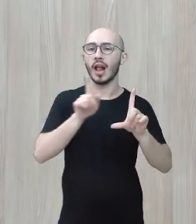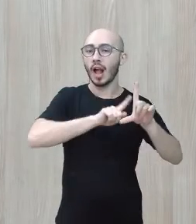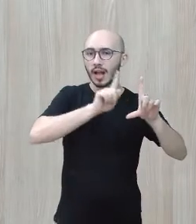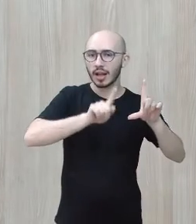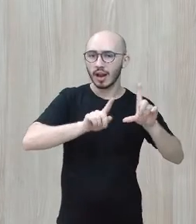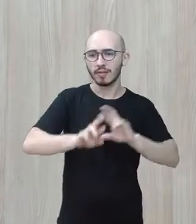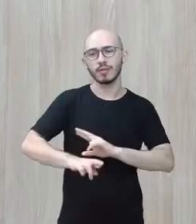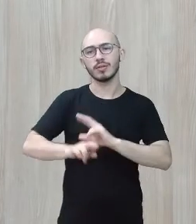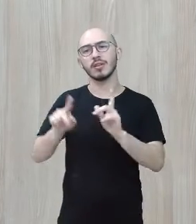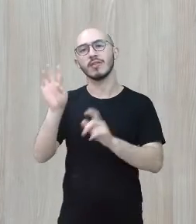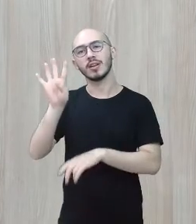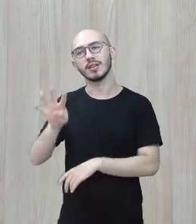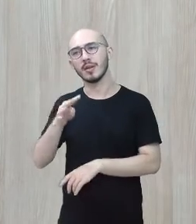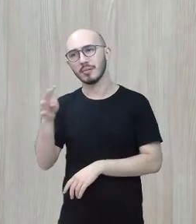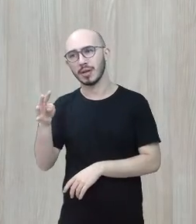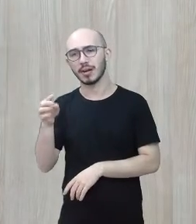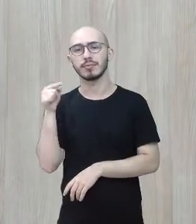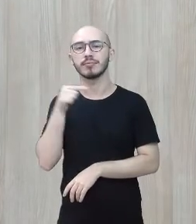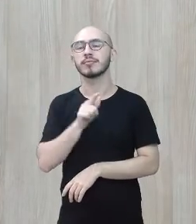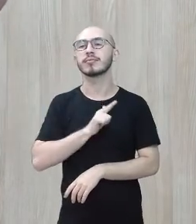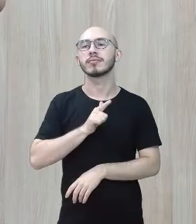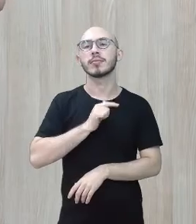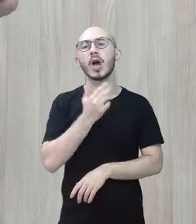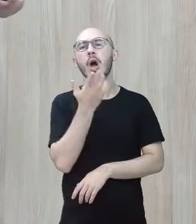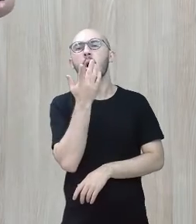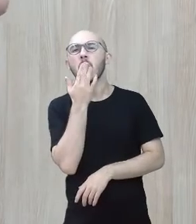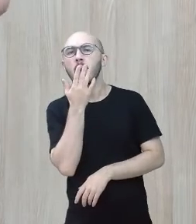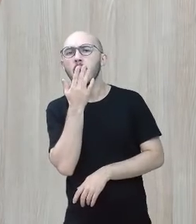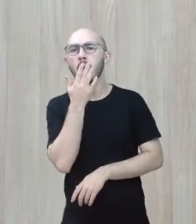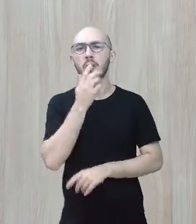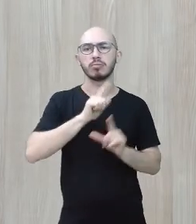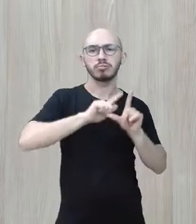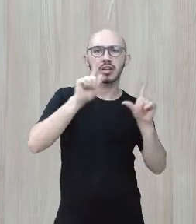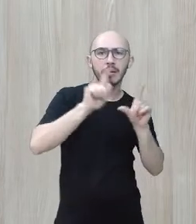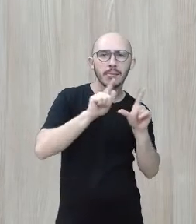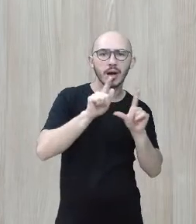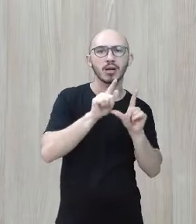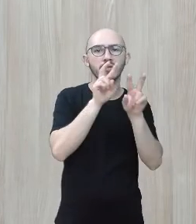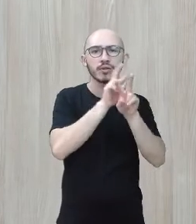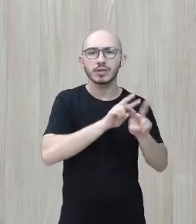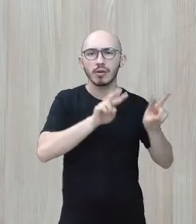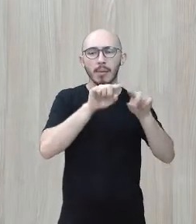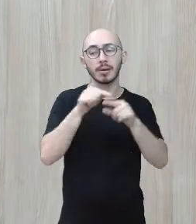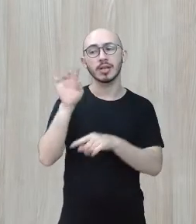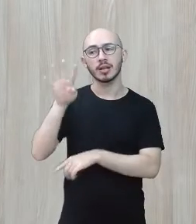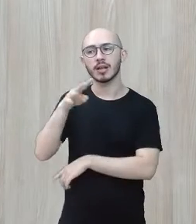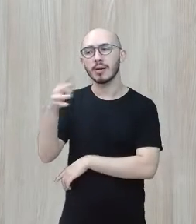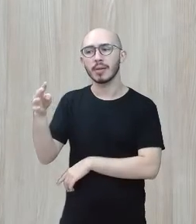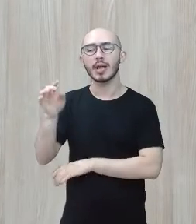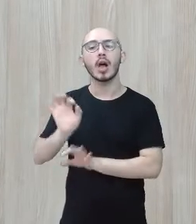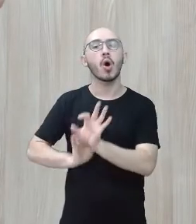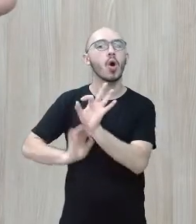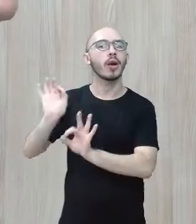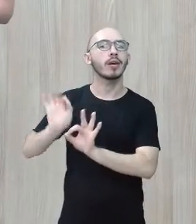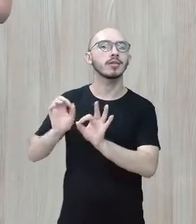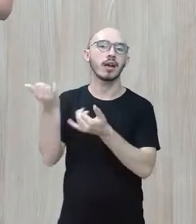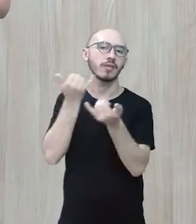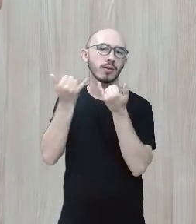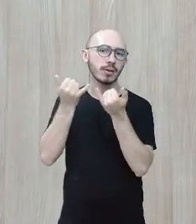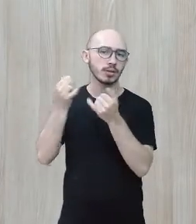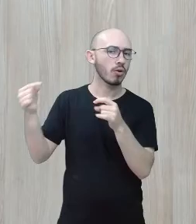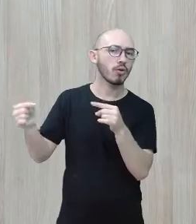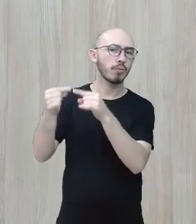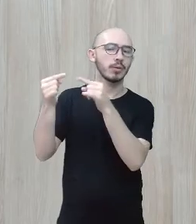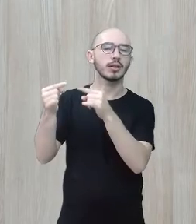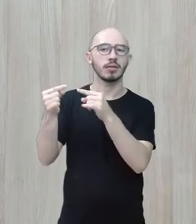alguns elementos visuais, umas cores, uns tamanhos, a tabela é basicamente você ordenar os dados de acordo